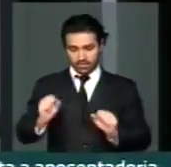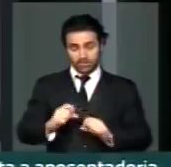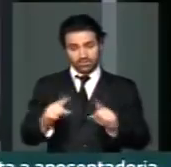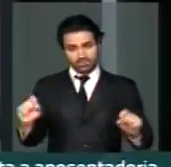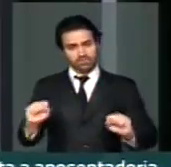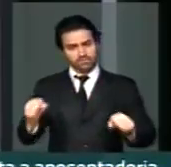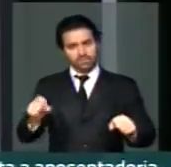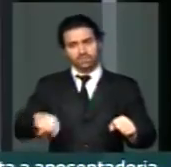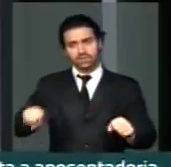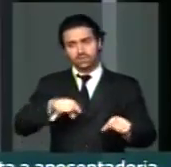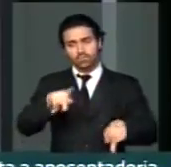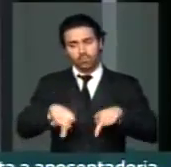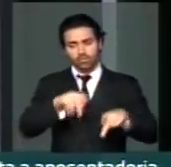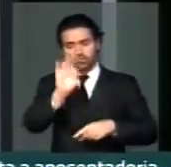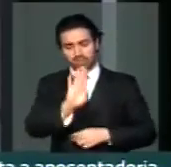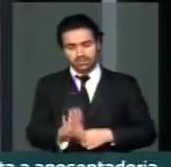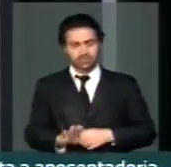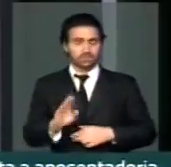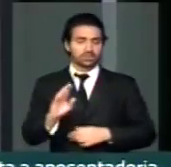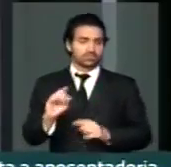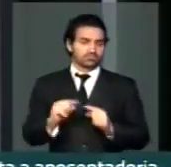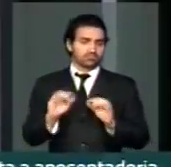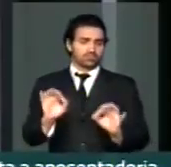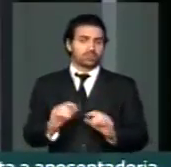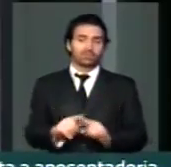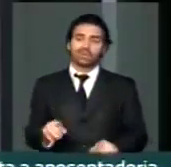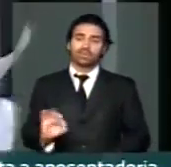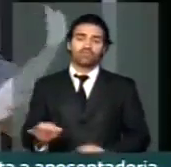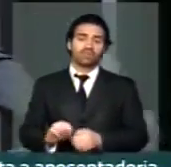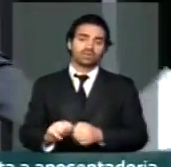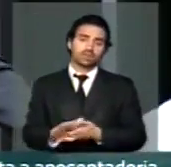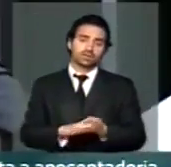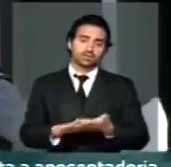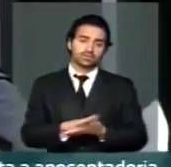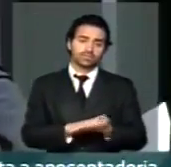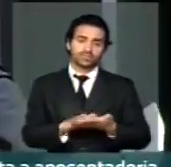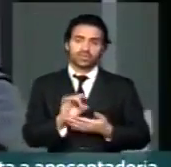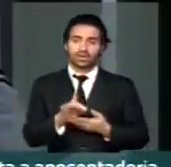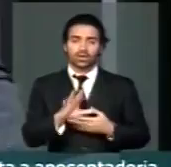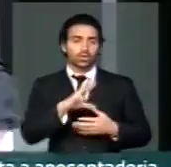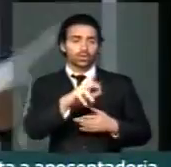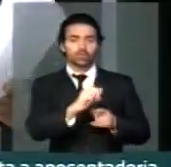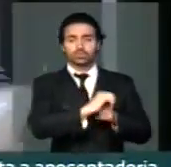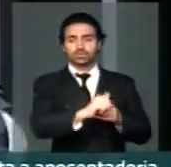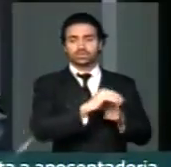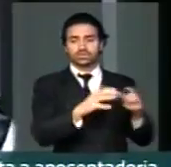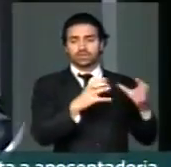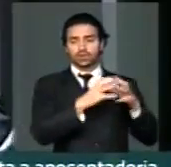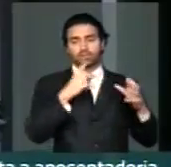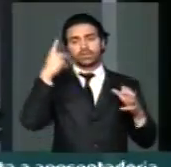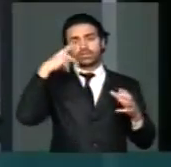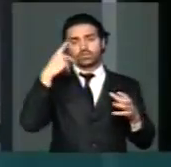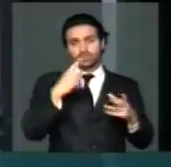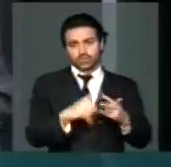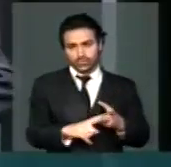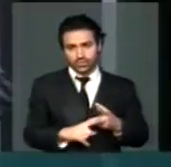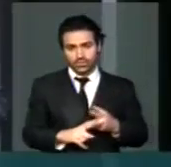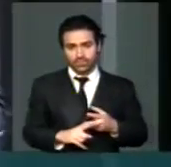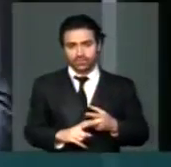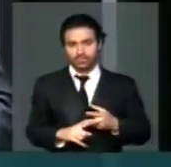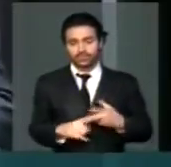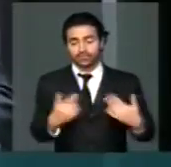defender o povo brasileiro e o Brasil, aí é diferente. Aí partidariza, aí aparelha,